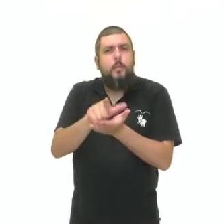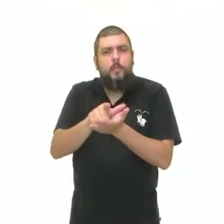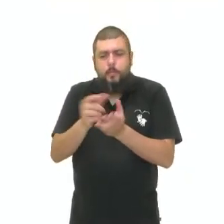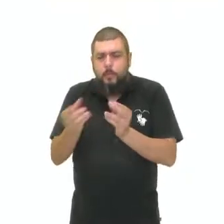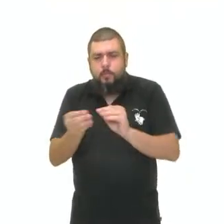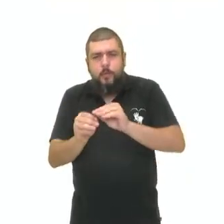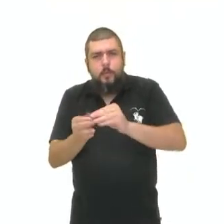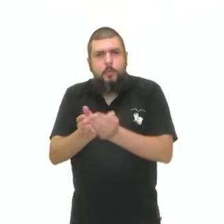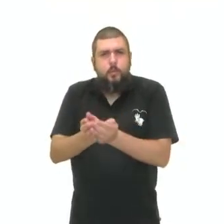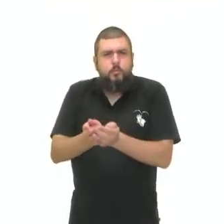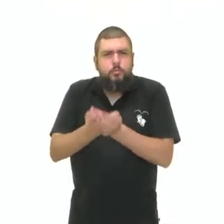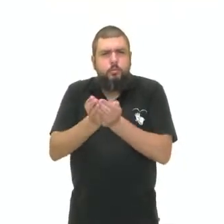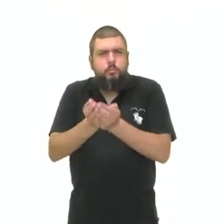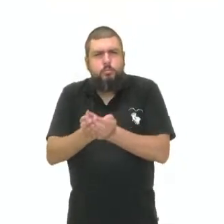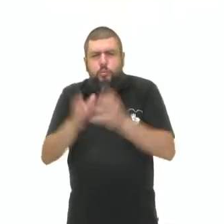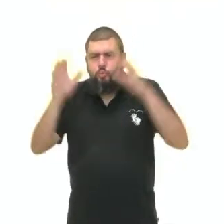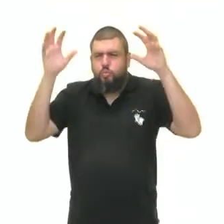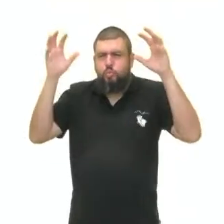a imaginação em prática.